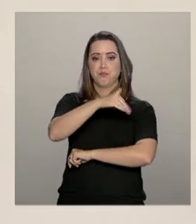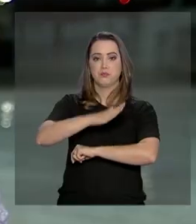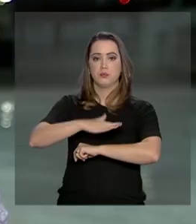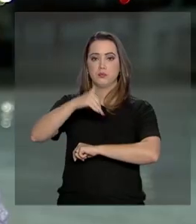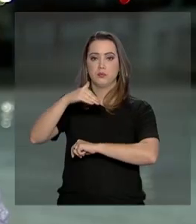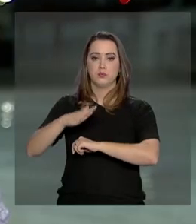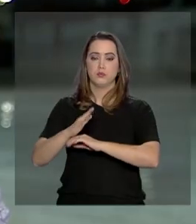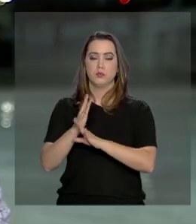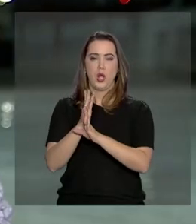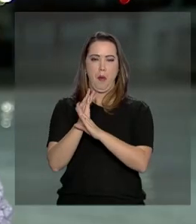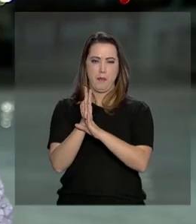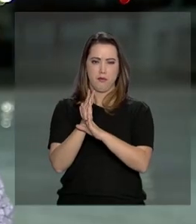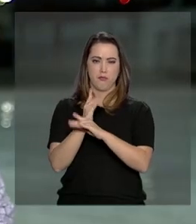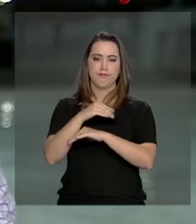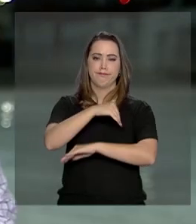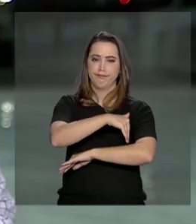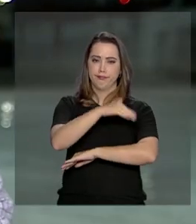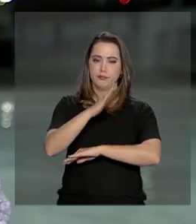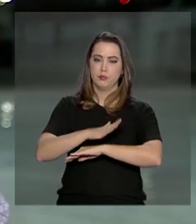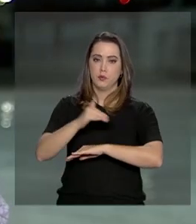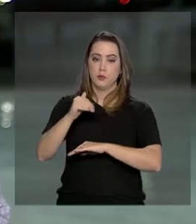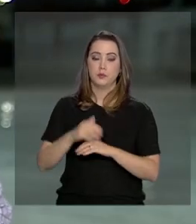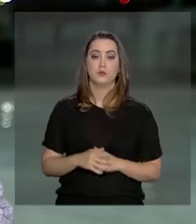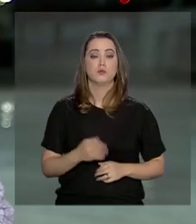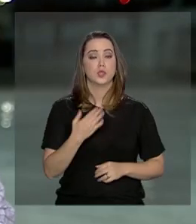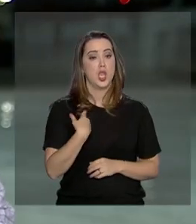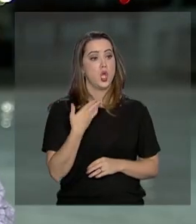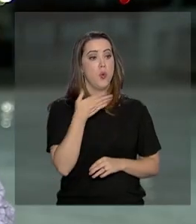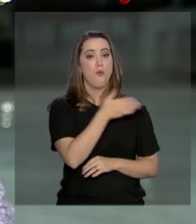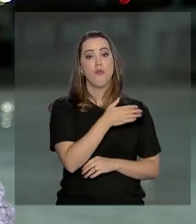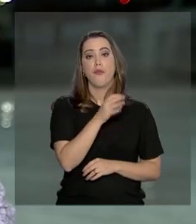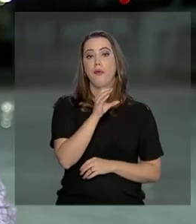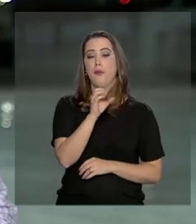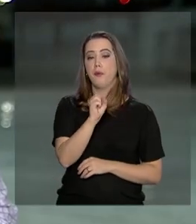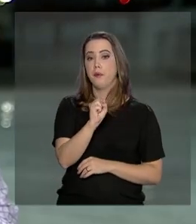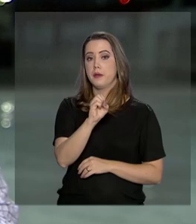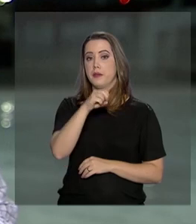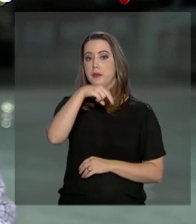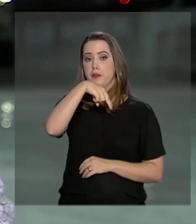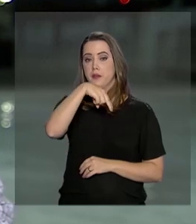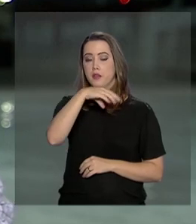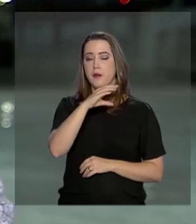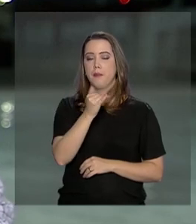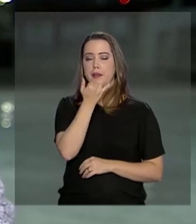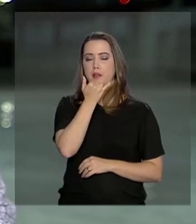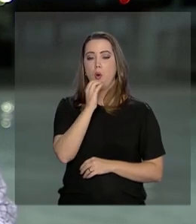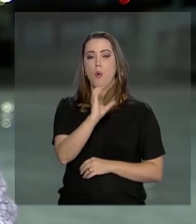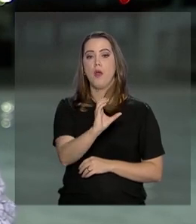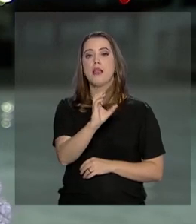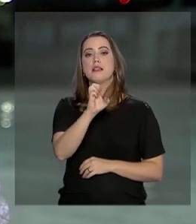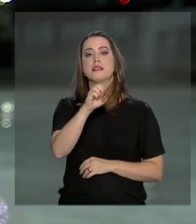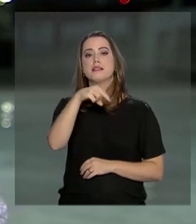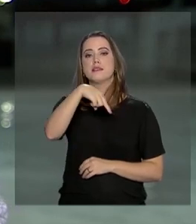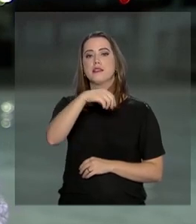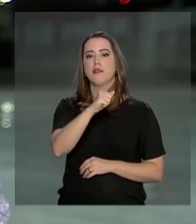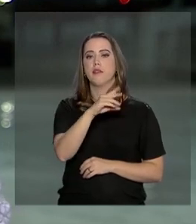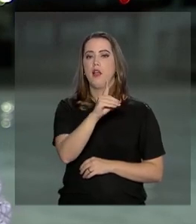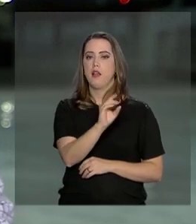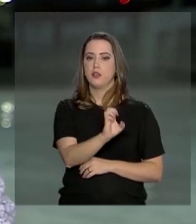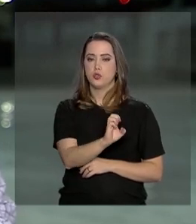Brumadinho. E hoje eu fui ao SENAD, o Centro Nacional de Gerenciamento de Riscos e